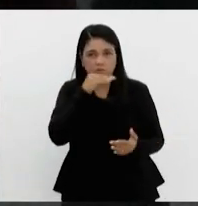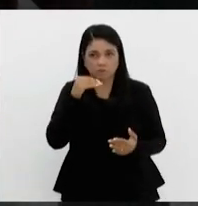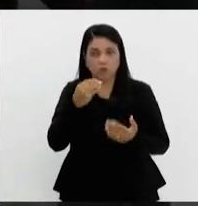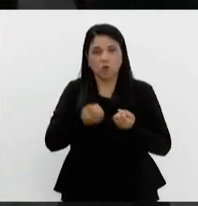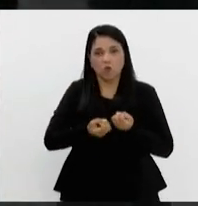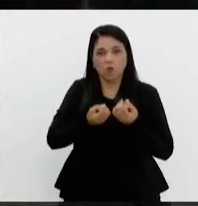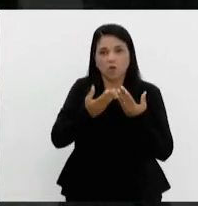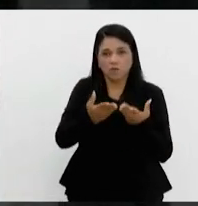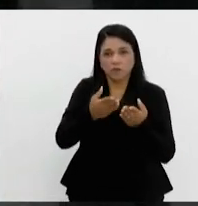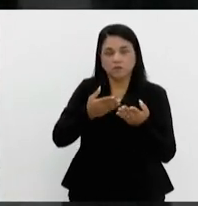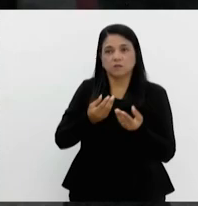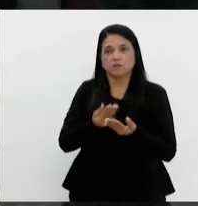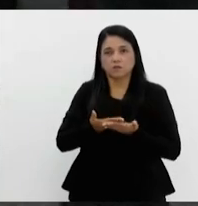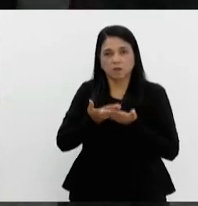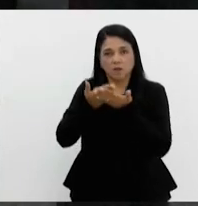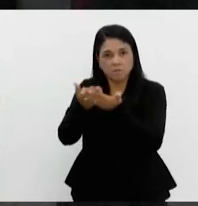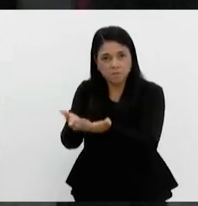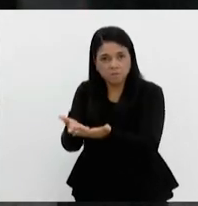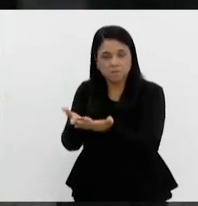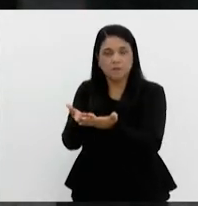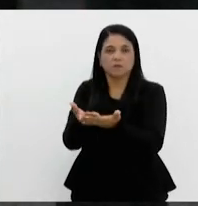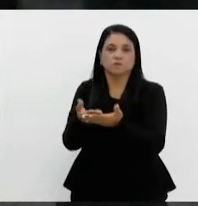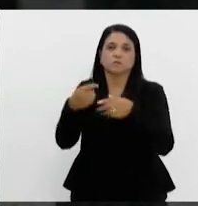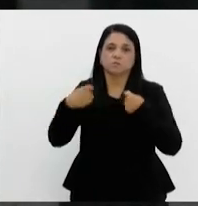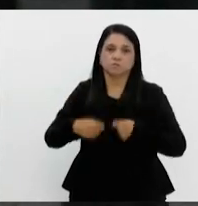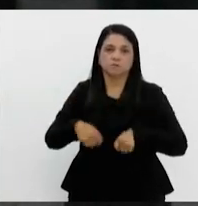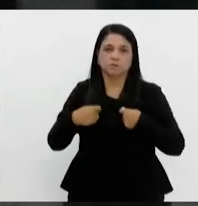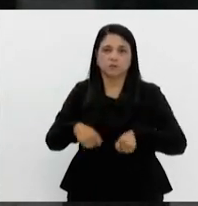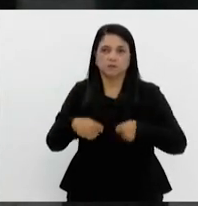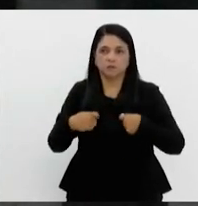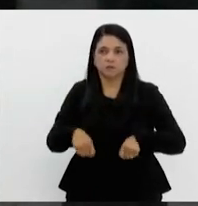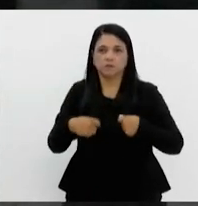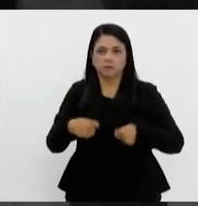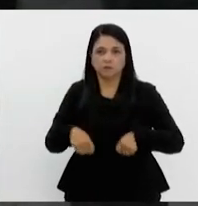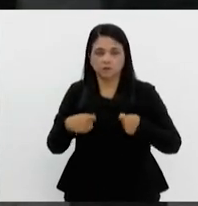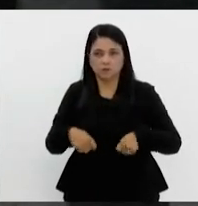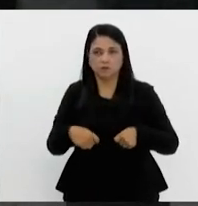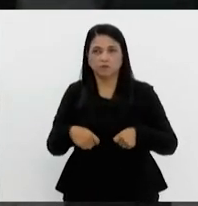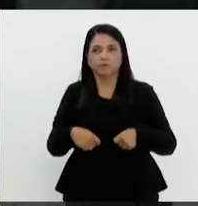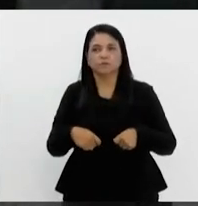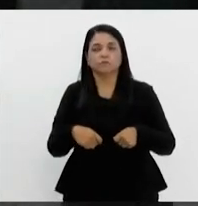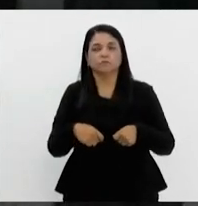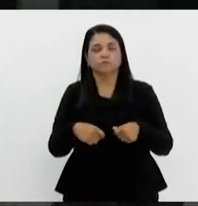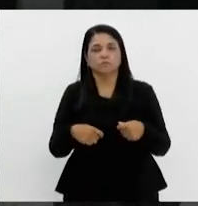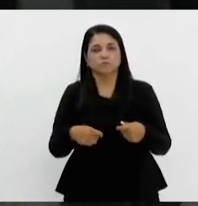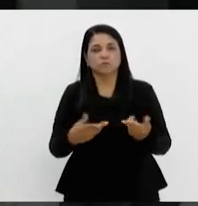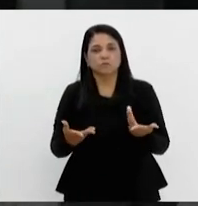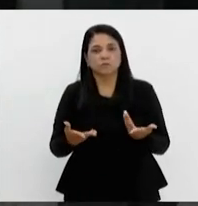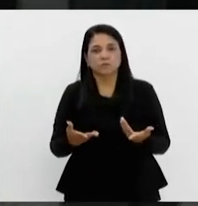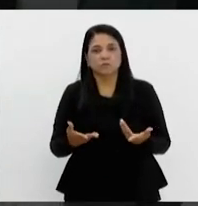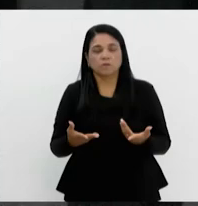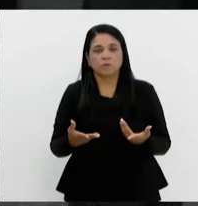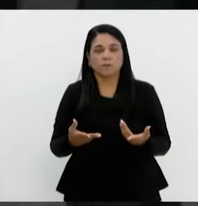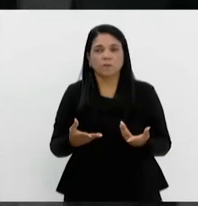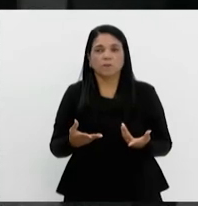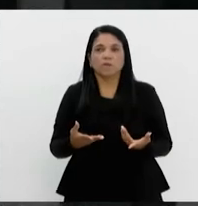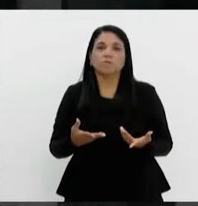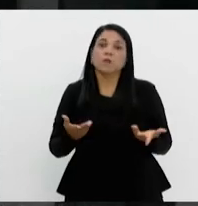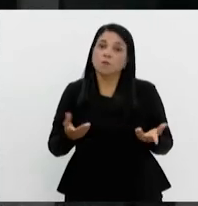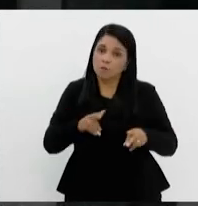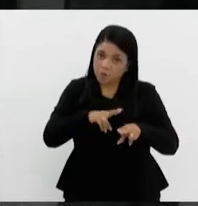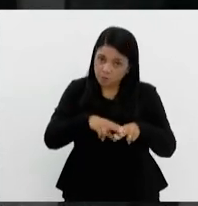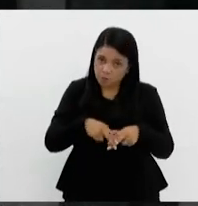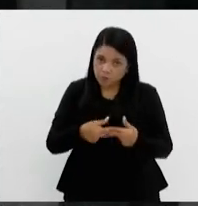os encaminhamentos necessários para os casos que são de sua competência. Então, com